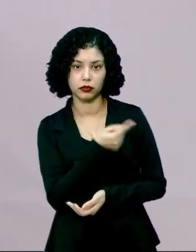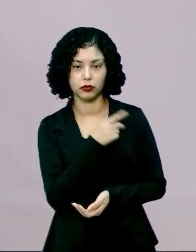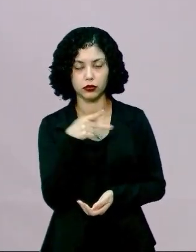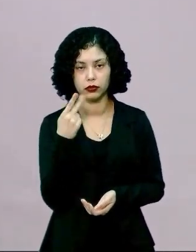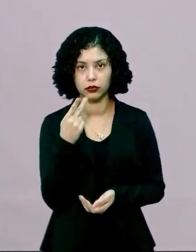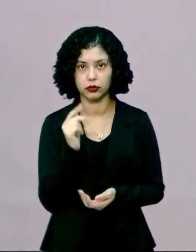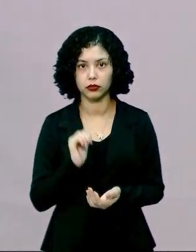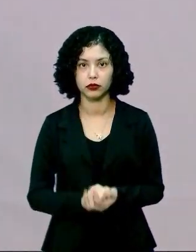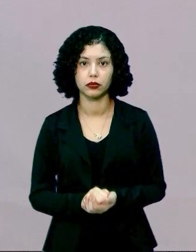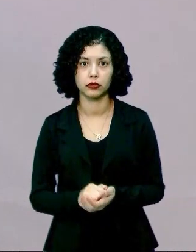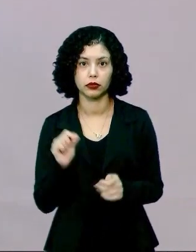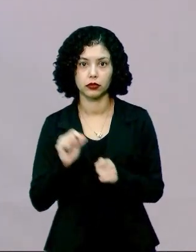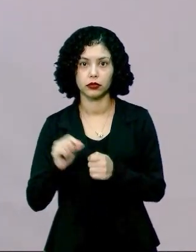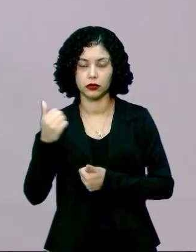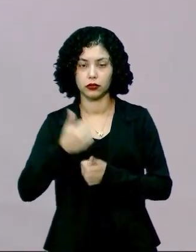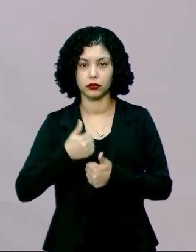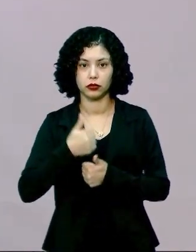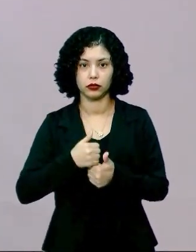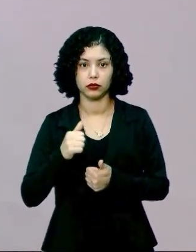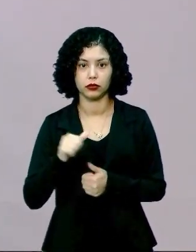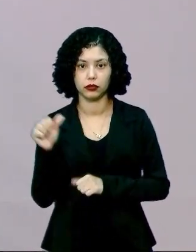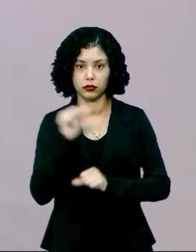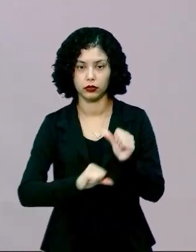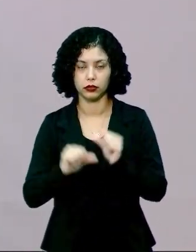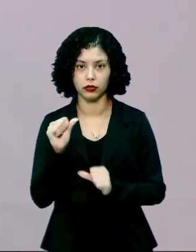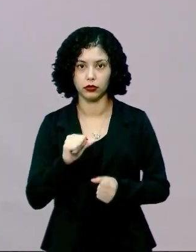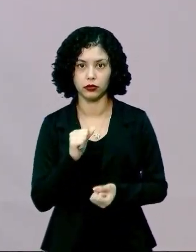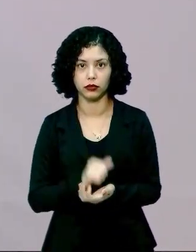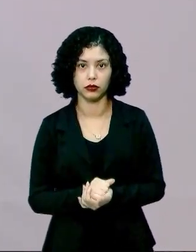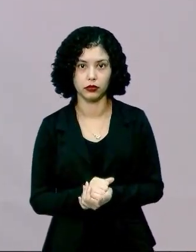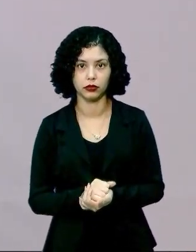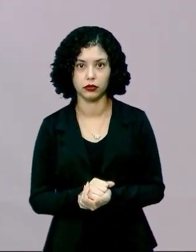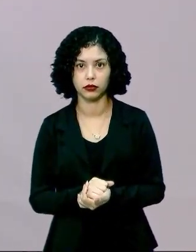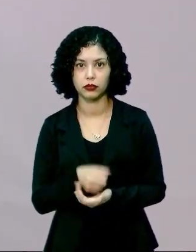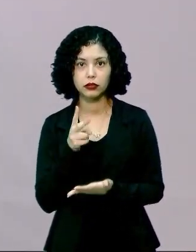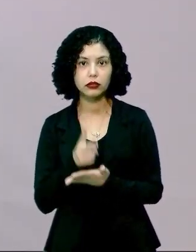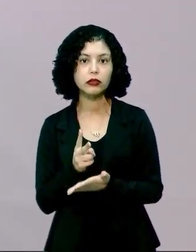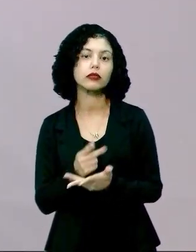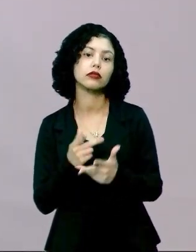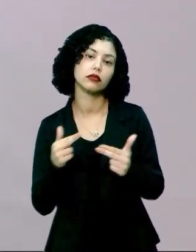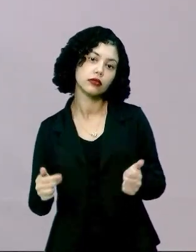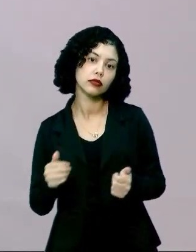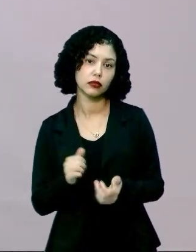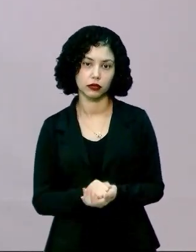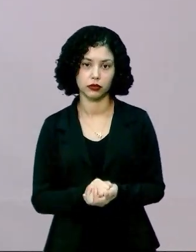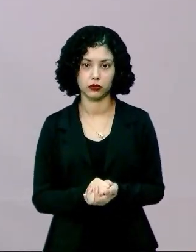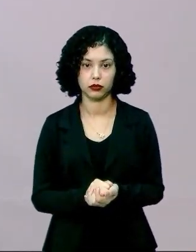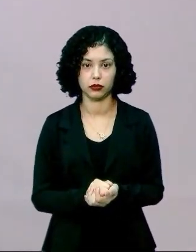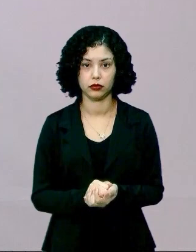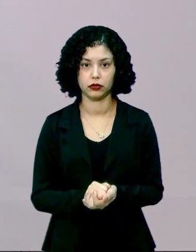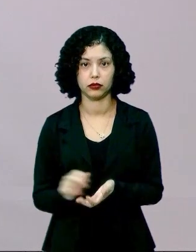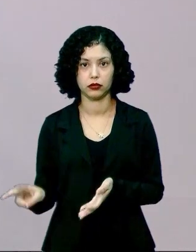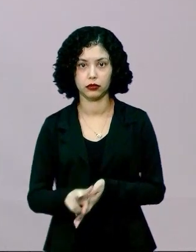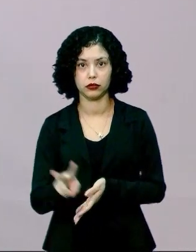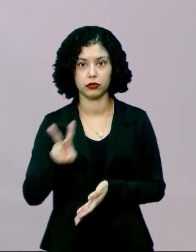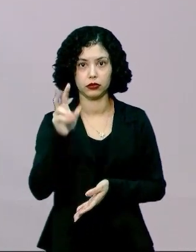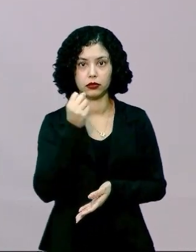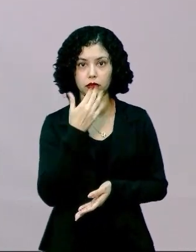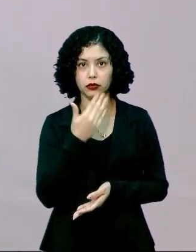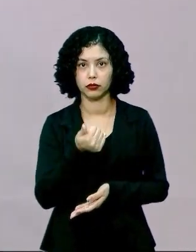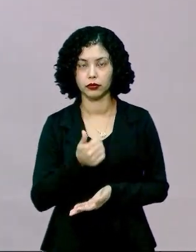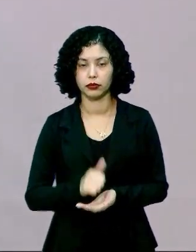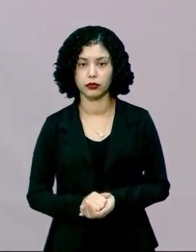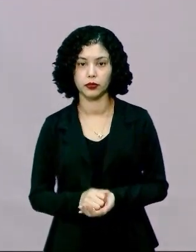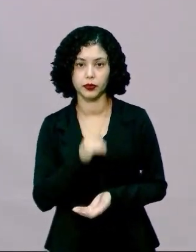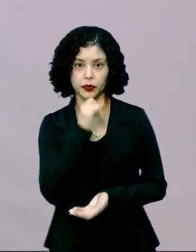operações, normalmente a gente substitui ou troca, mas é a mesma coisa, tem os mesmos valores, tudo